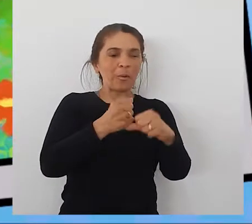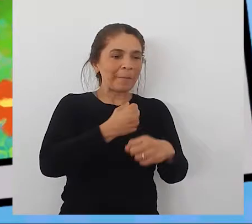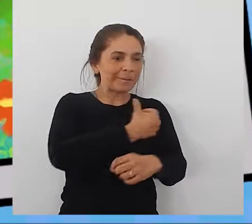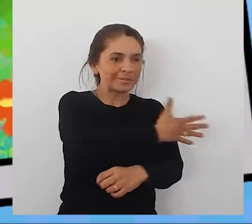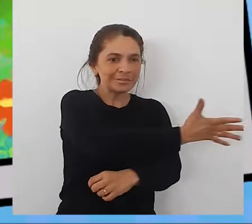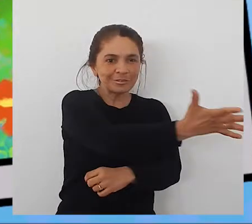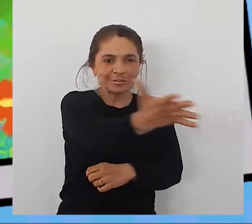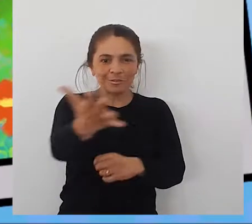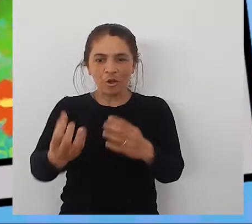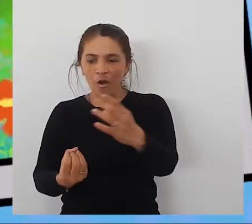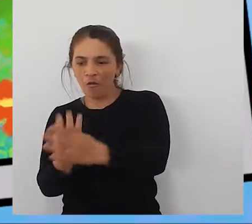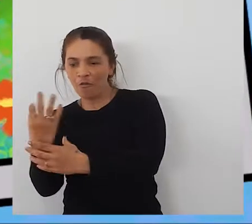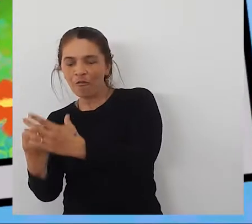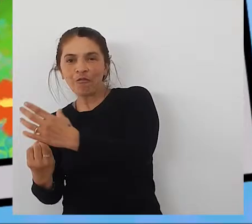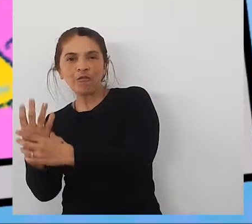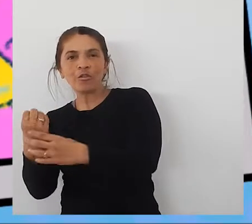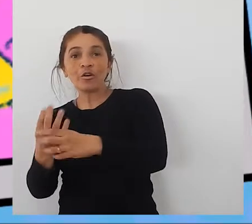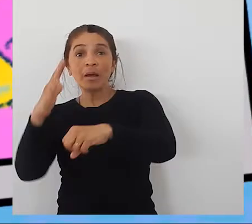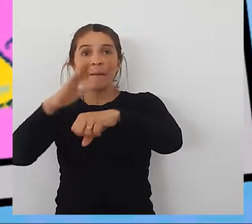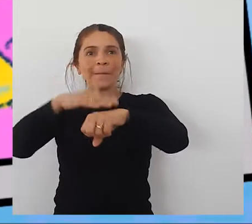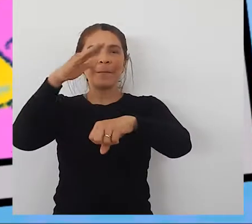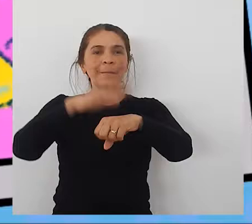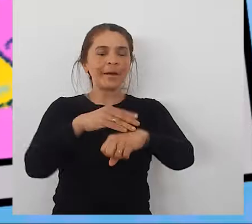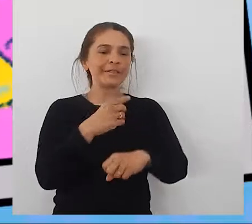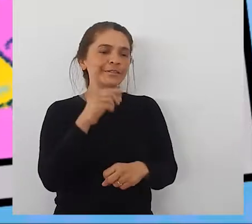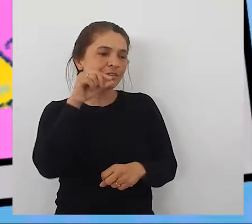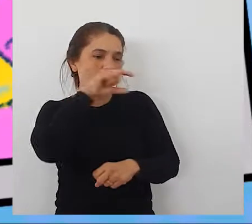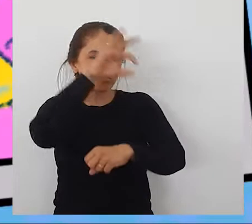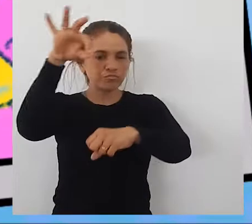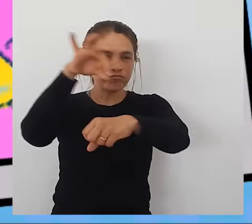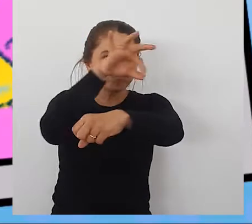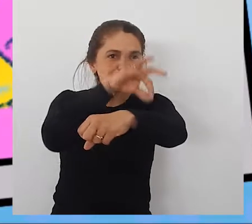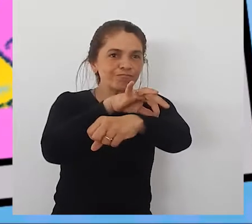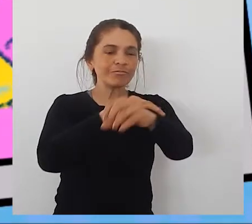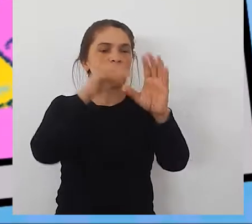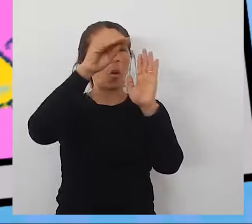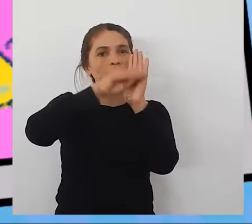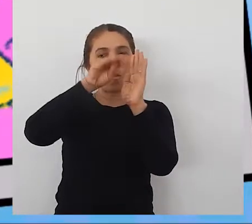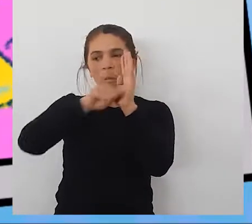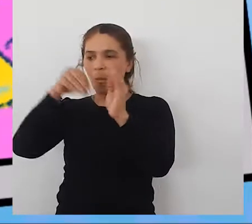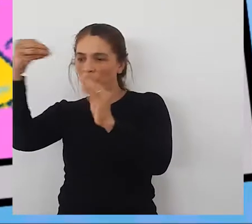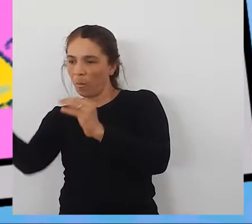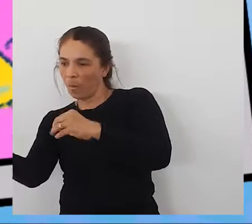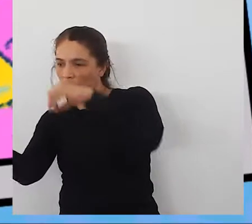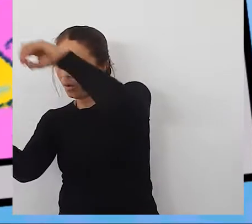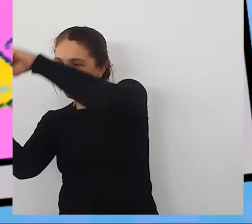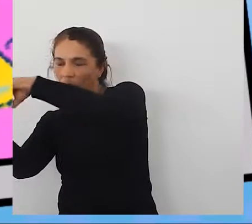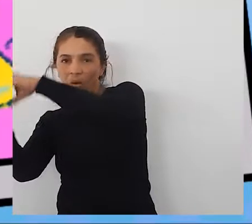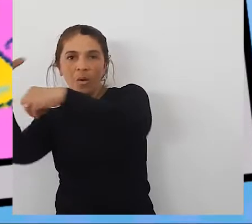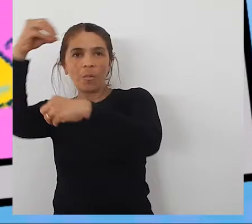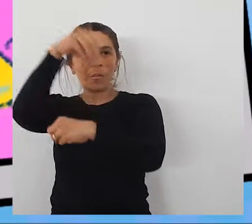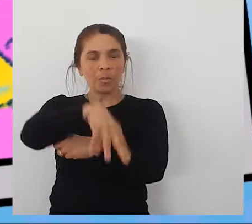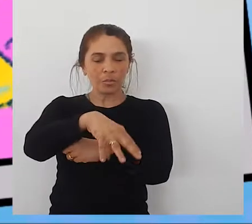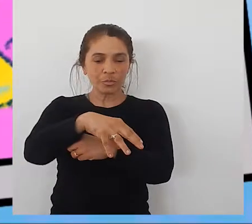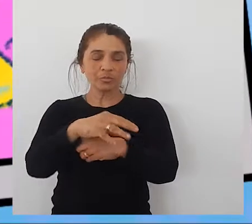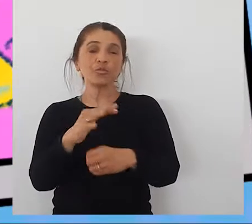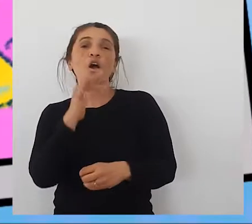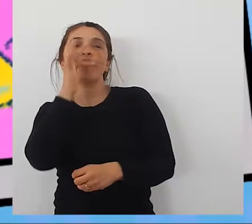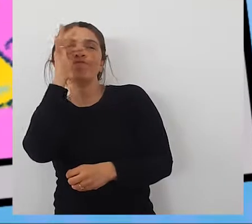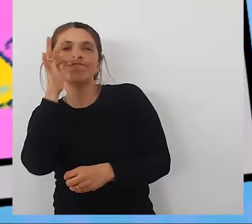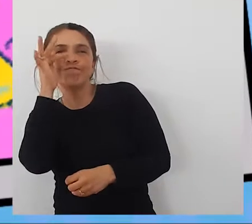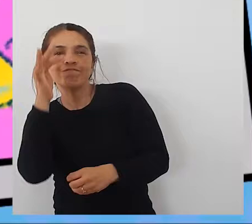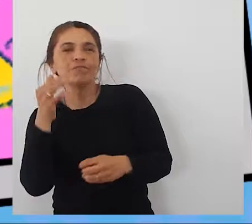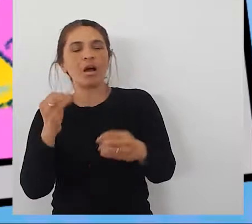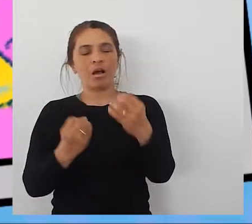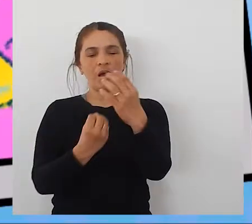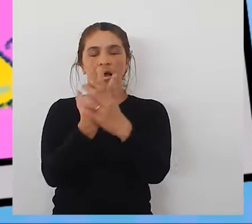jardim florido. Mais flores, mais insetos polinizadores. As flores vão dar origem aos frutos que